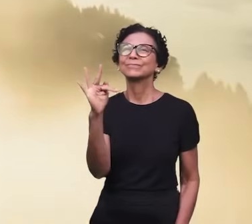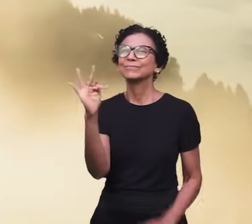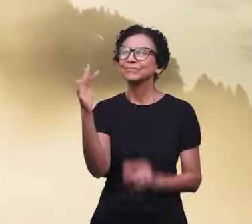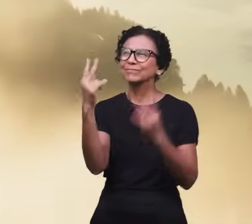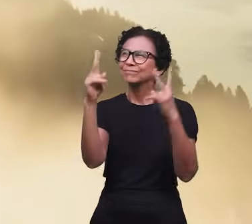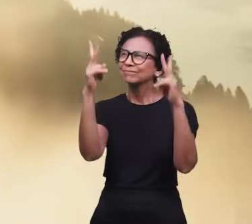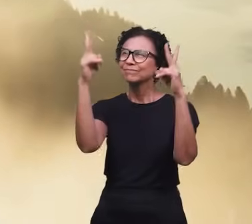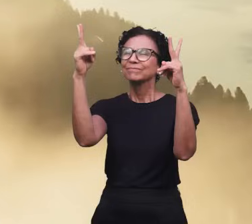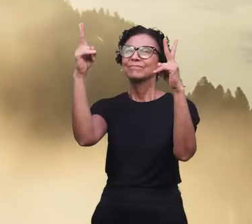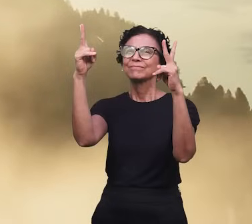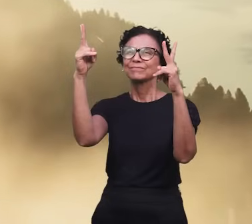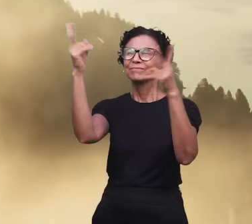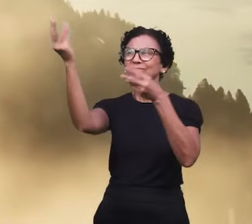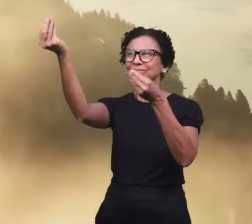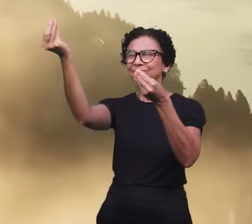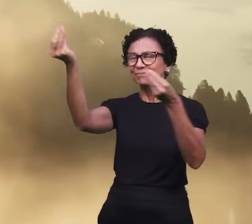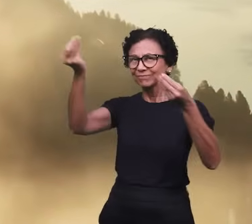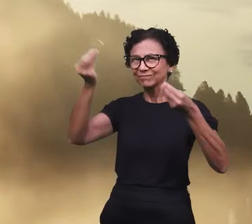dará.